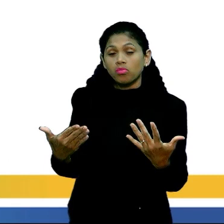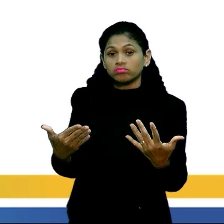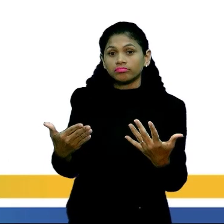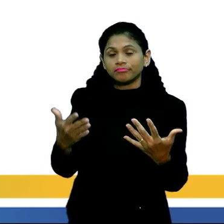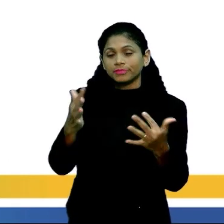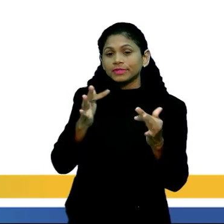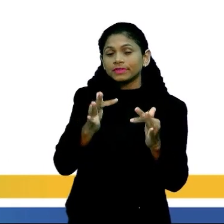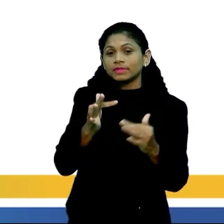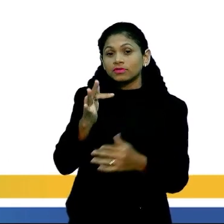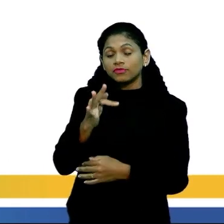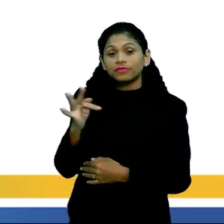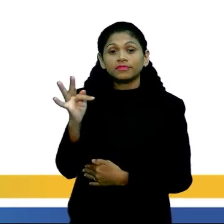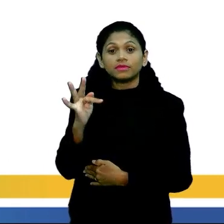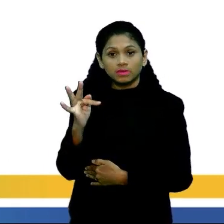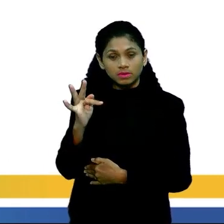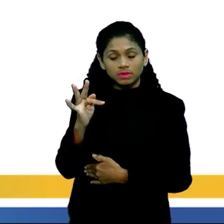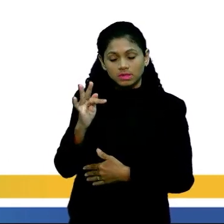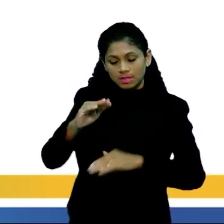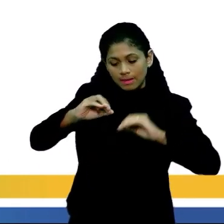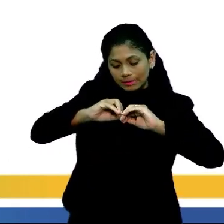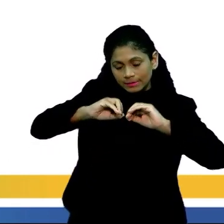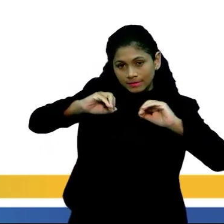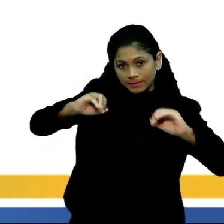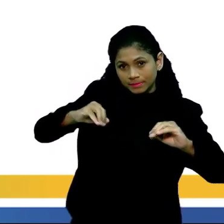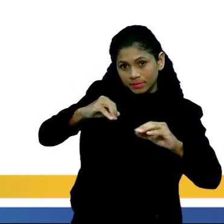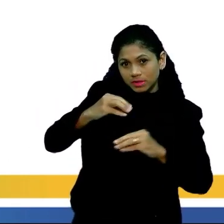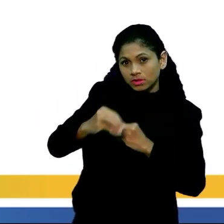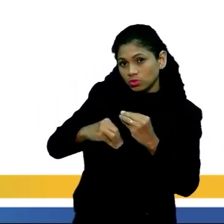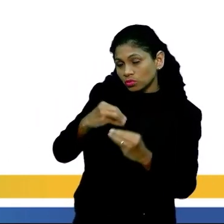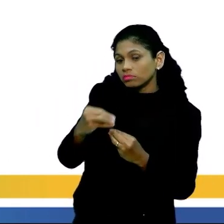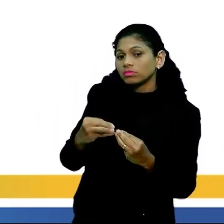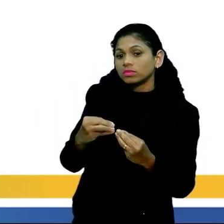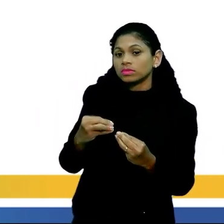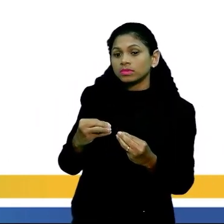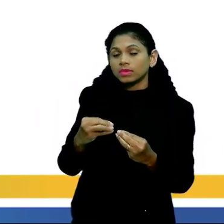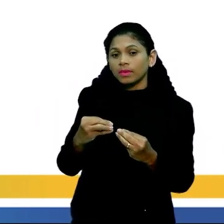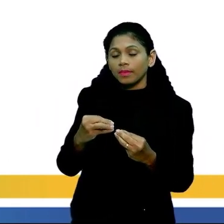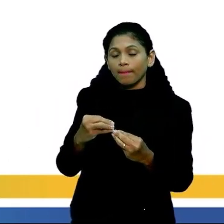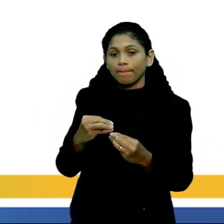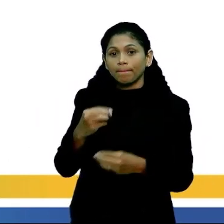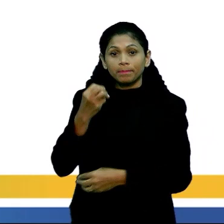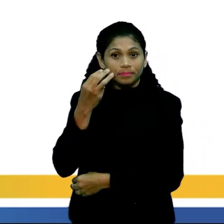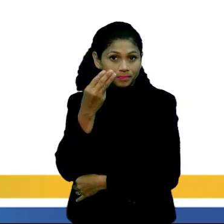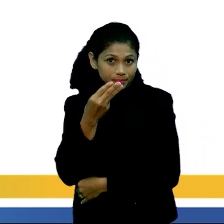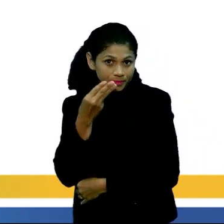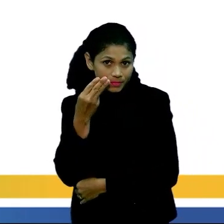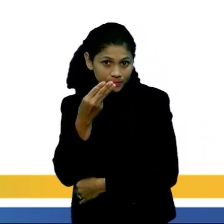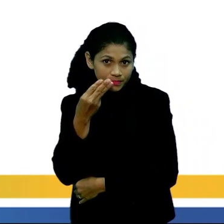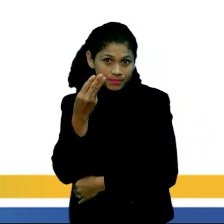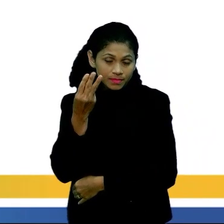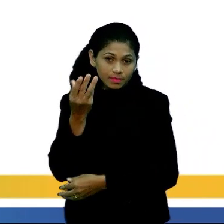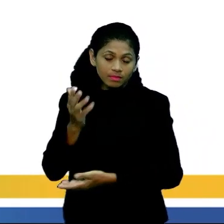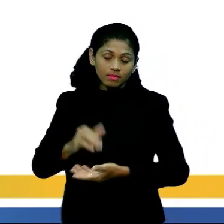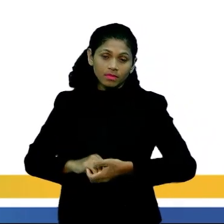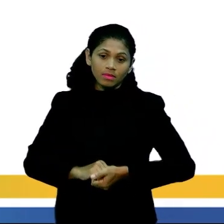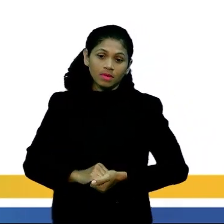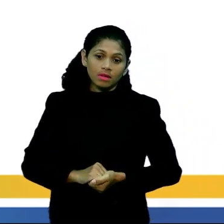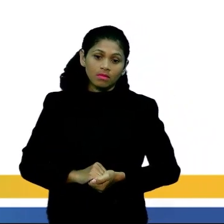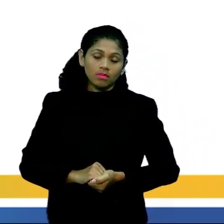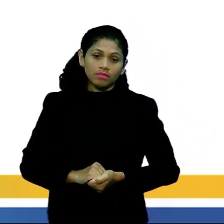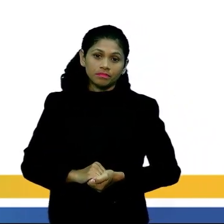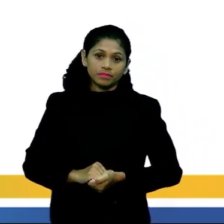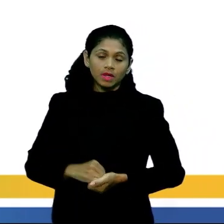de materiais foram realizados nas etapas de beneficiamento da cana-de-açúcar? O que essa questão quer da gente? Que